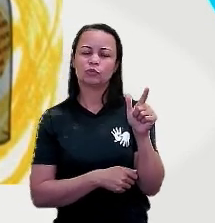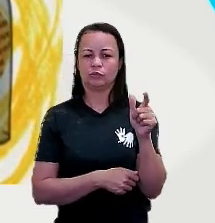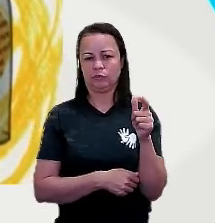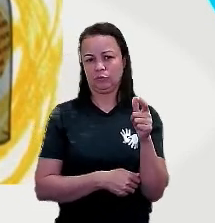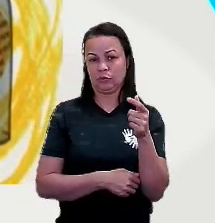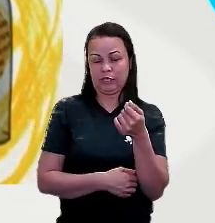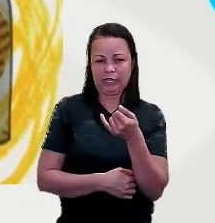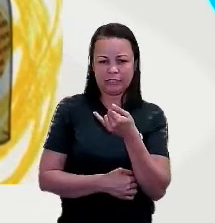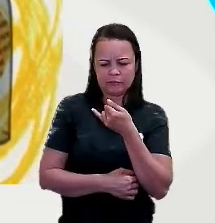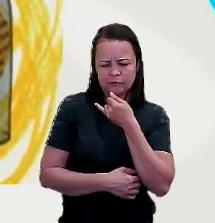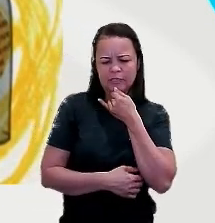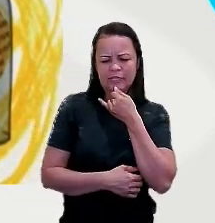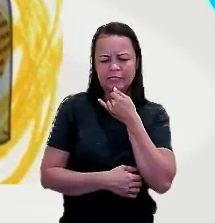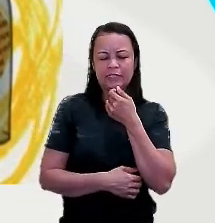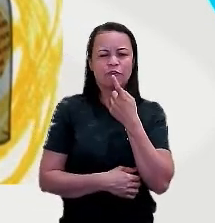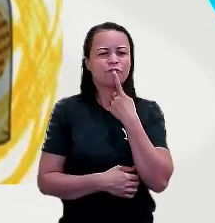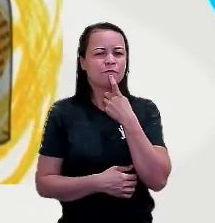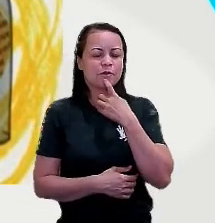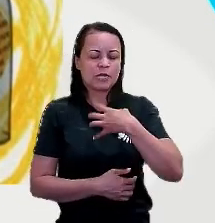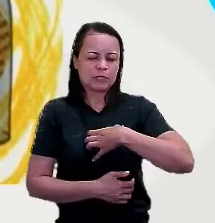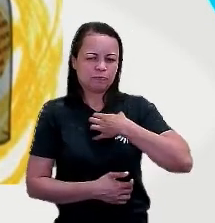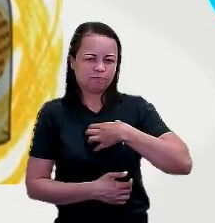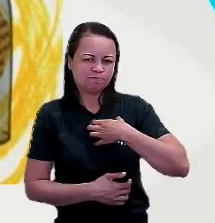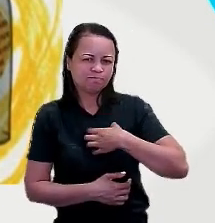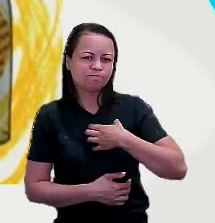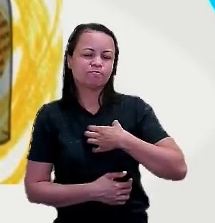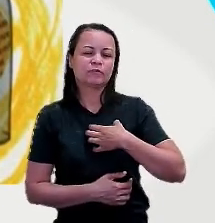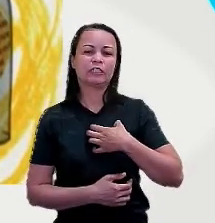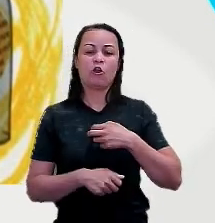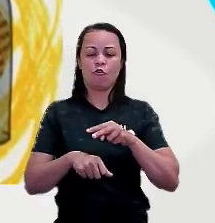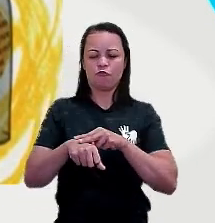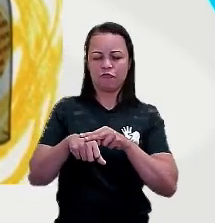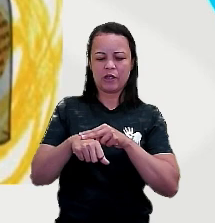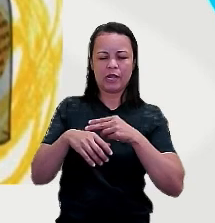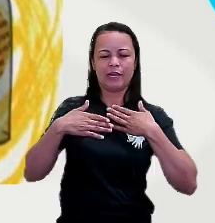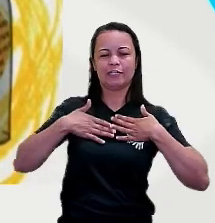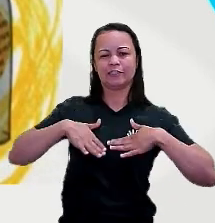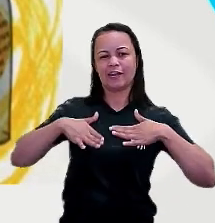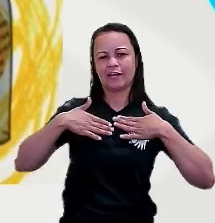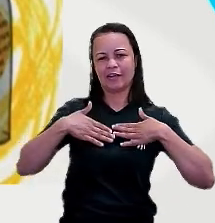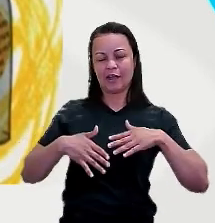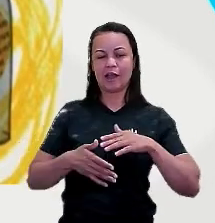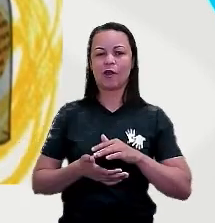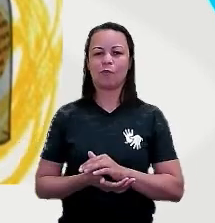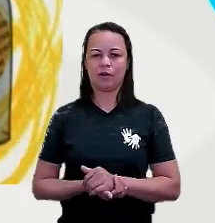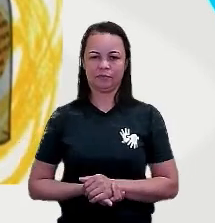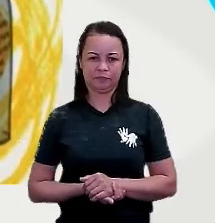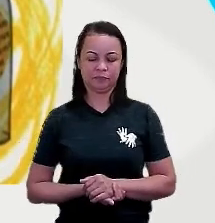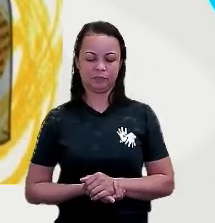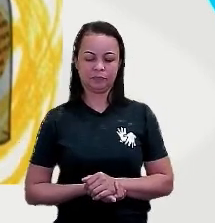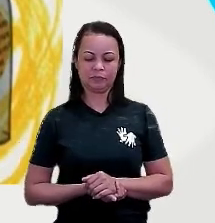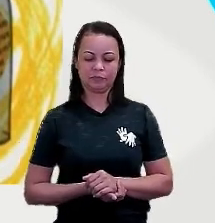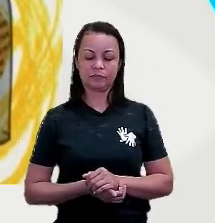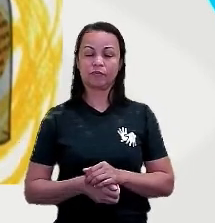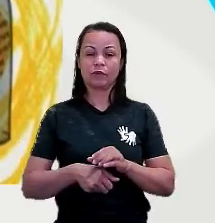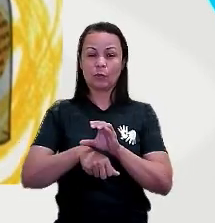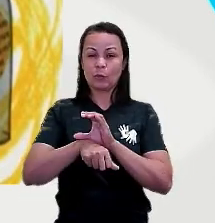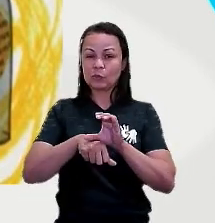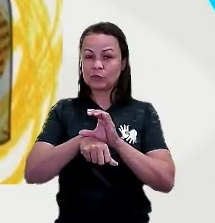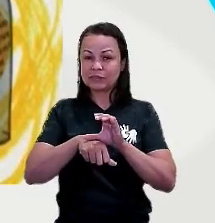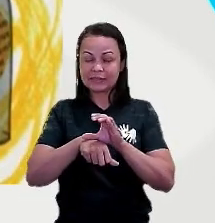da tristeza, o vermelho da raiva, o verde da calma, não é? o